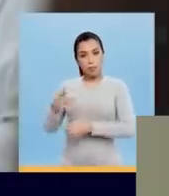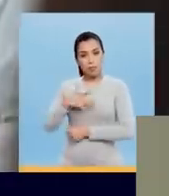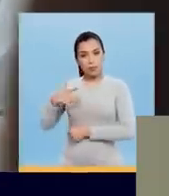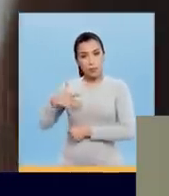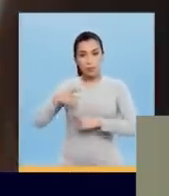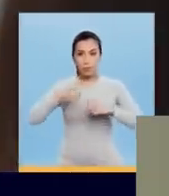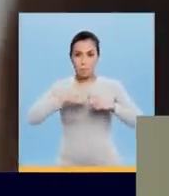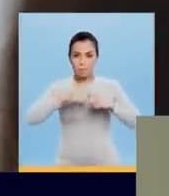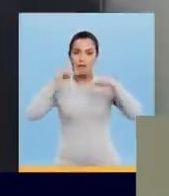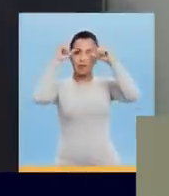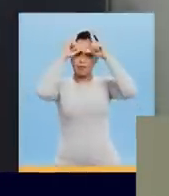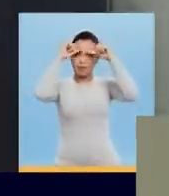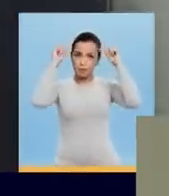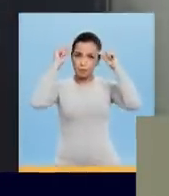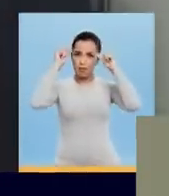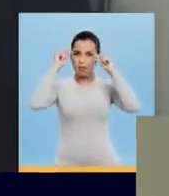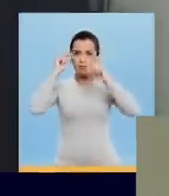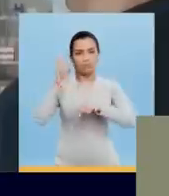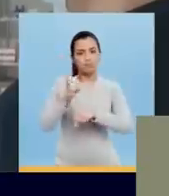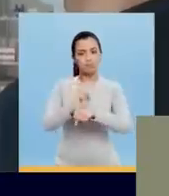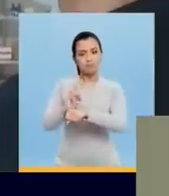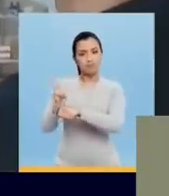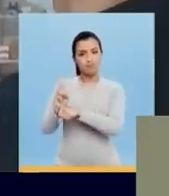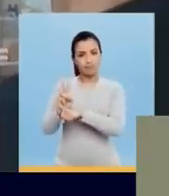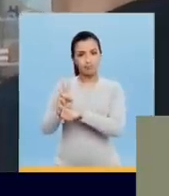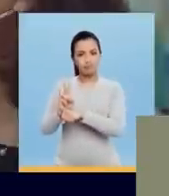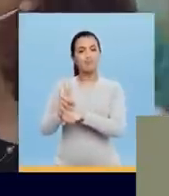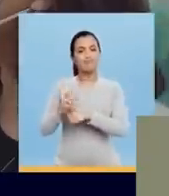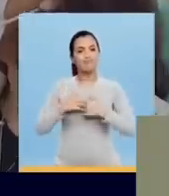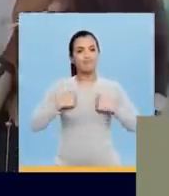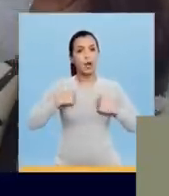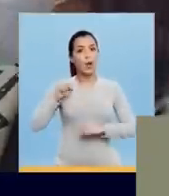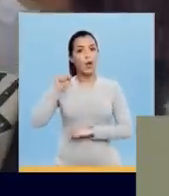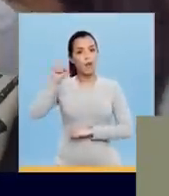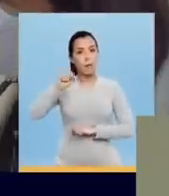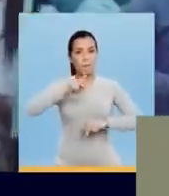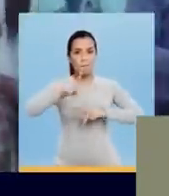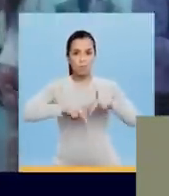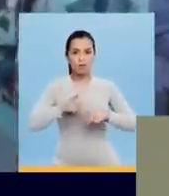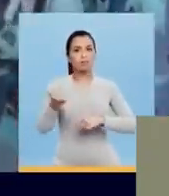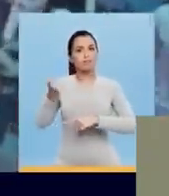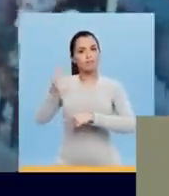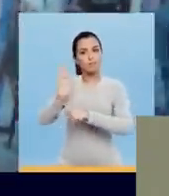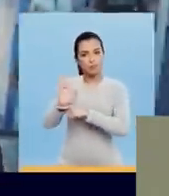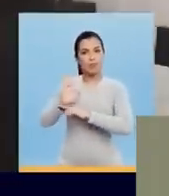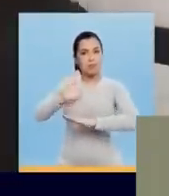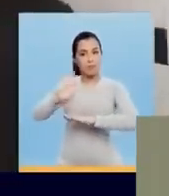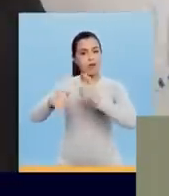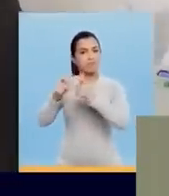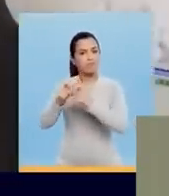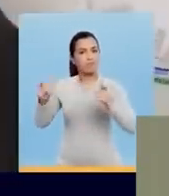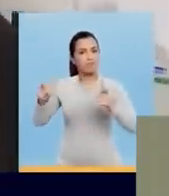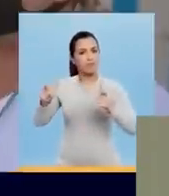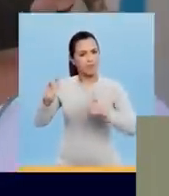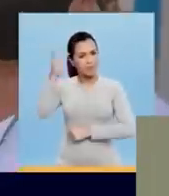As equipes de saúde, os médicos, os enfermeiros, os agentes comunitários foram heróis. A população vem colaborando em